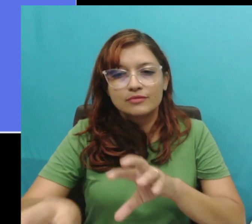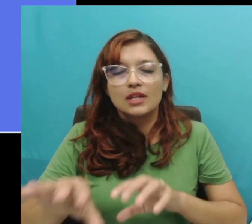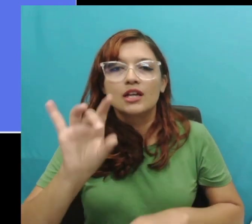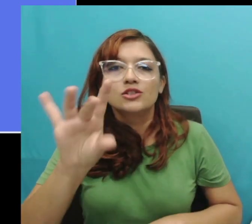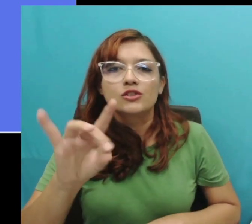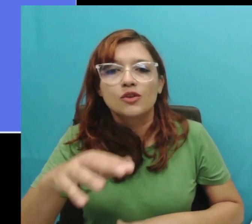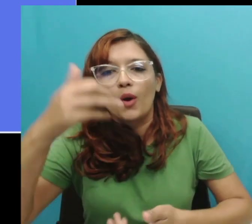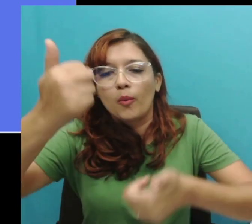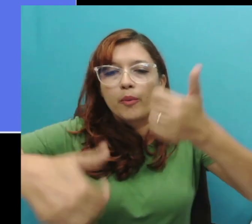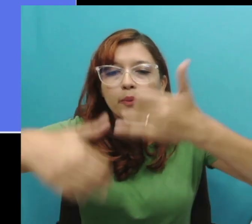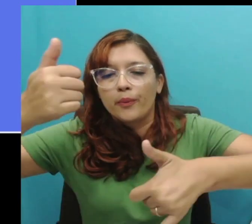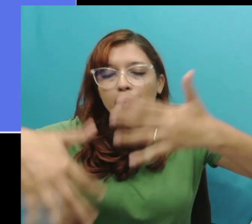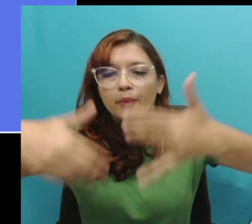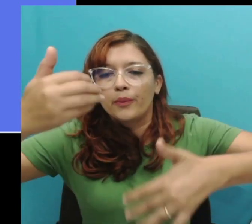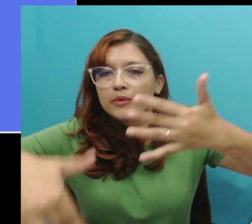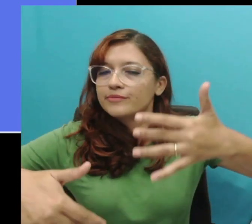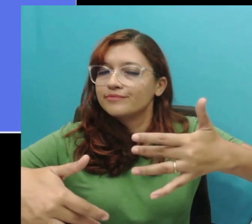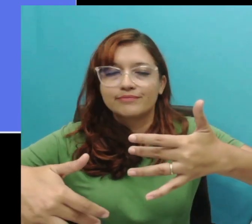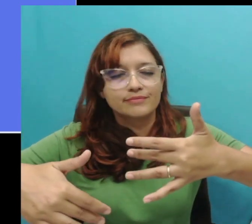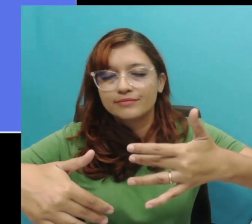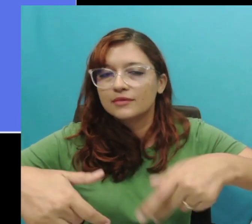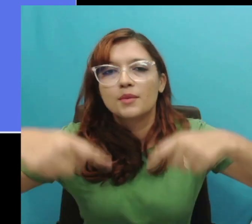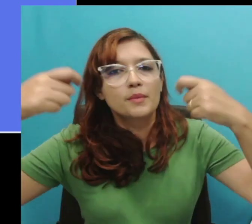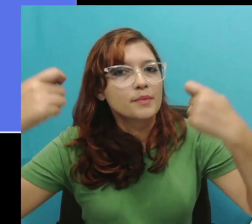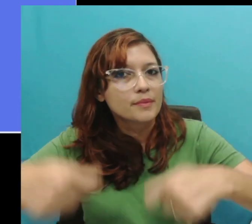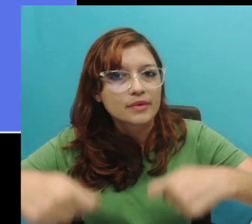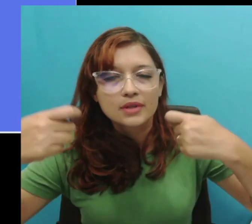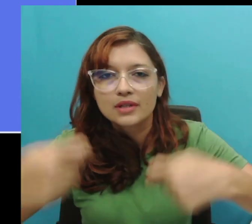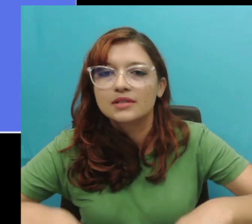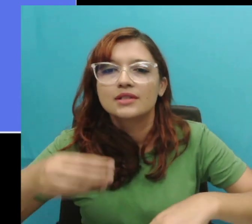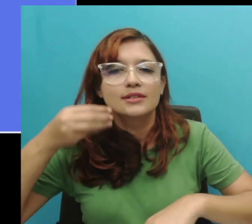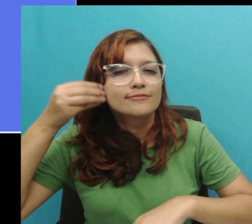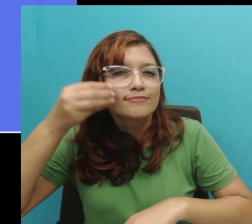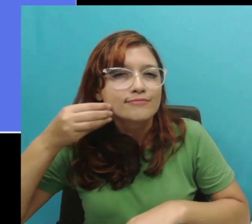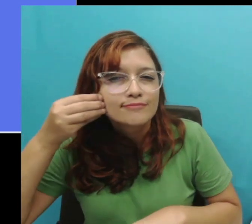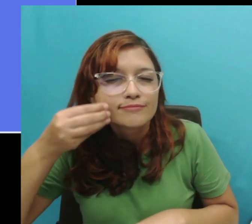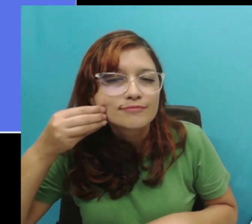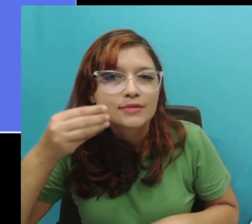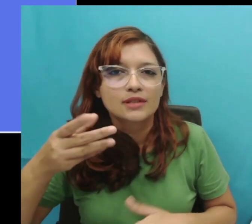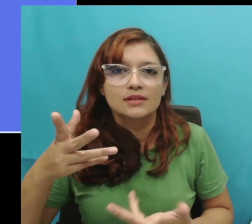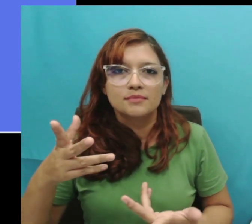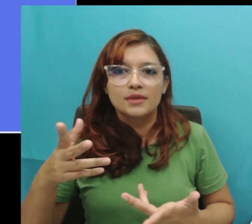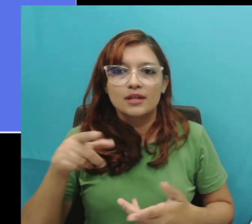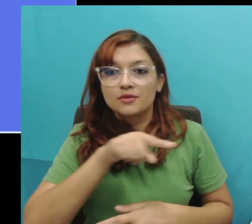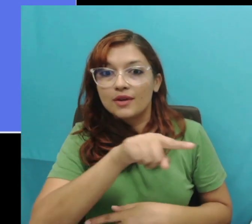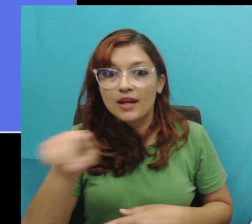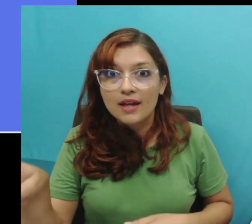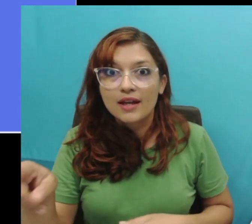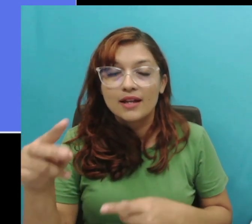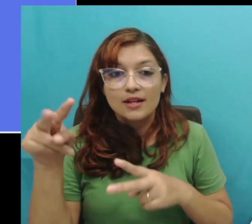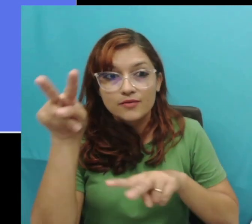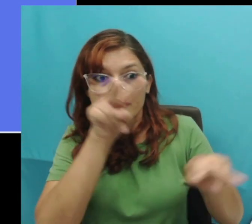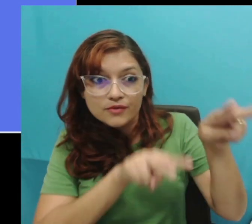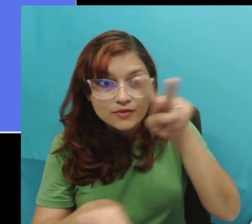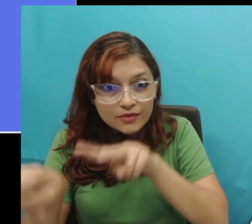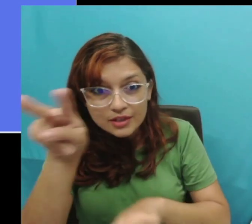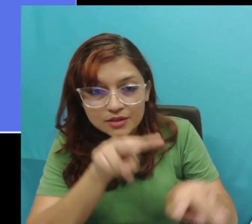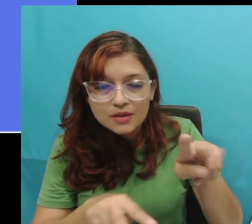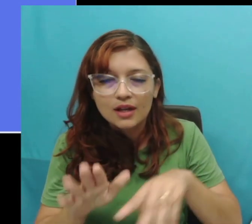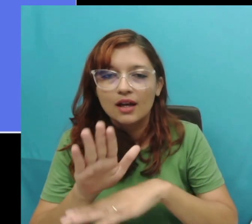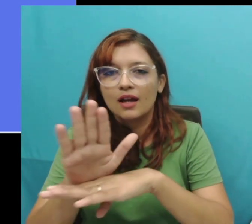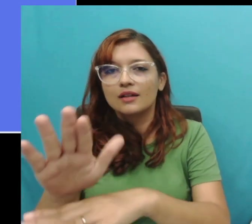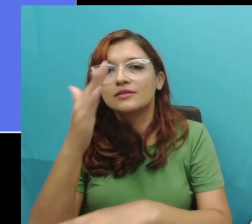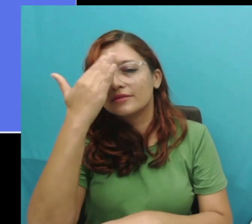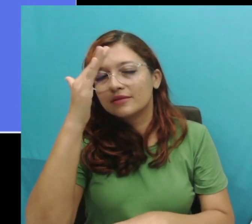física e que apenas aulas expositivas teóricas não são suficientes. Que os alunos visualizando